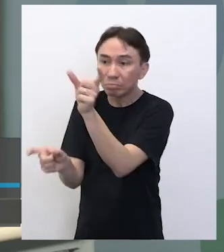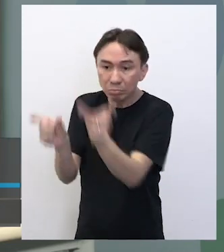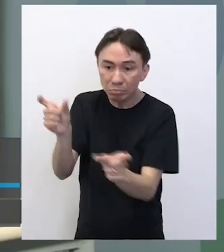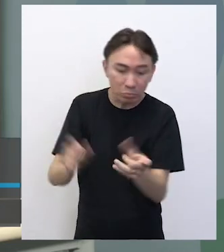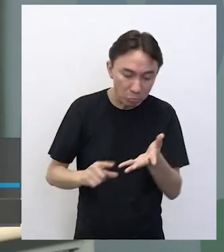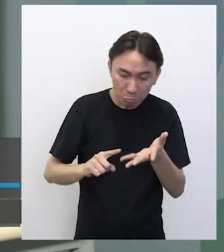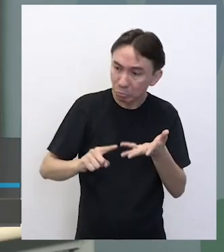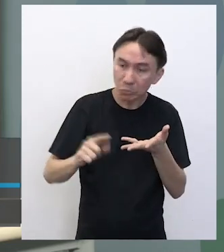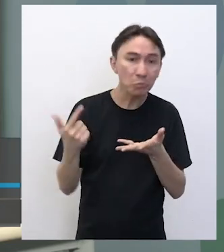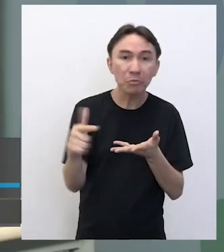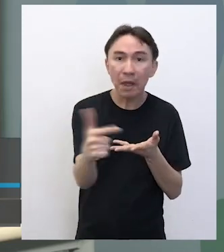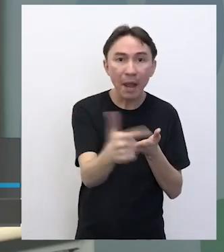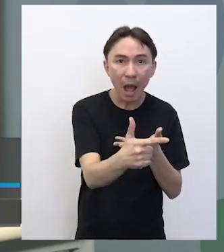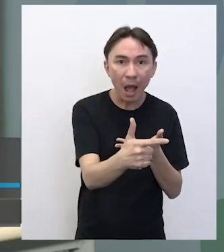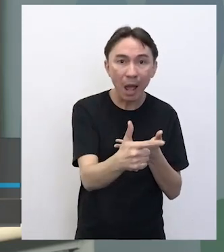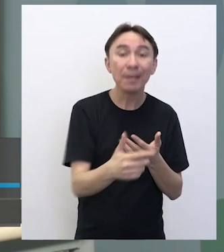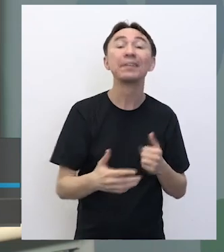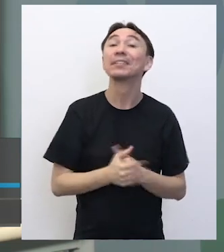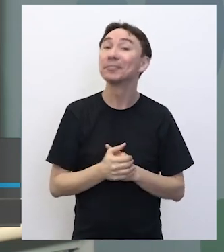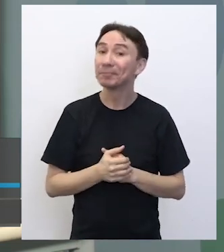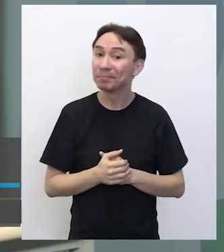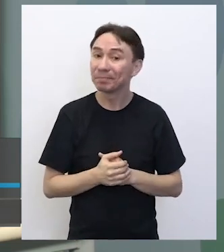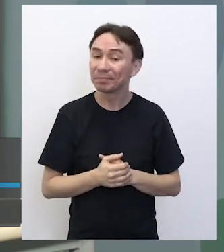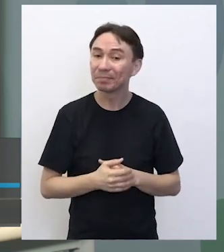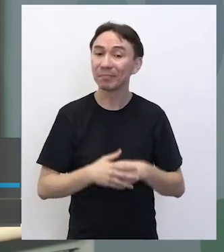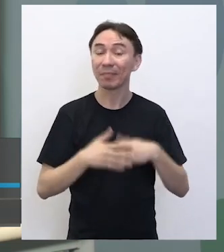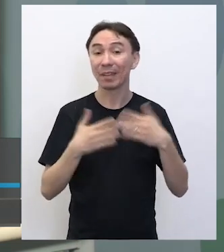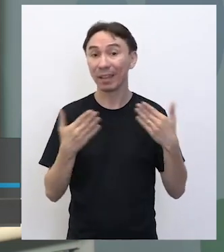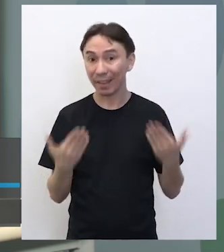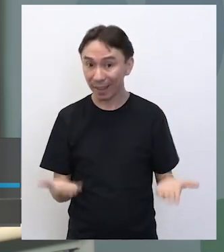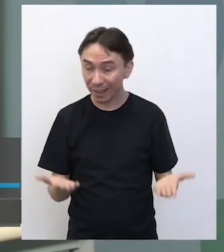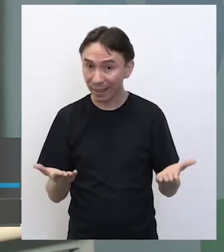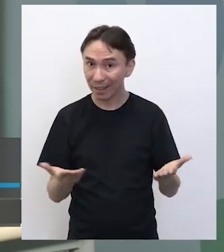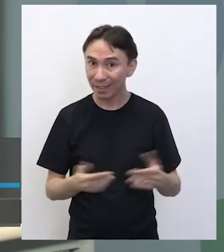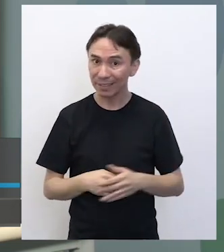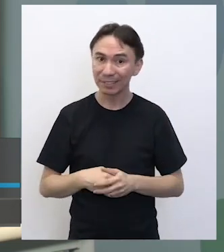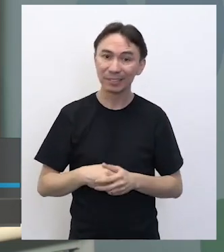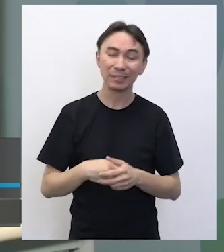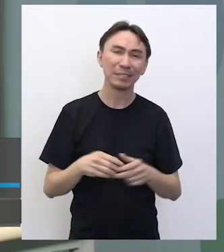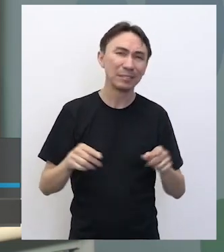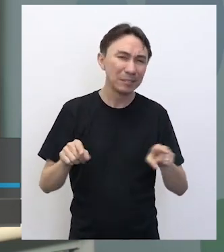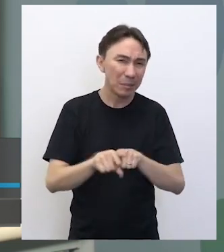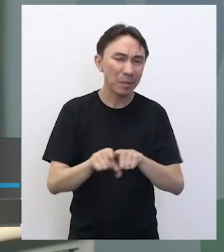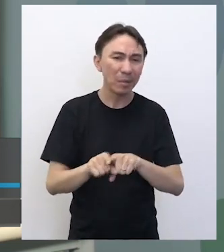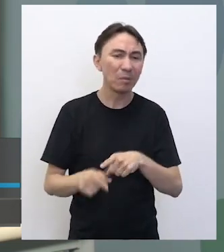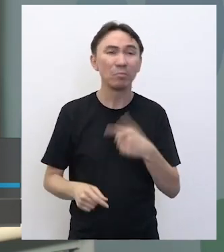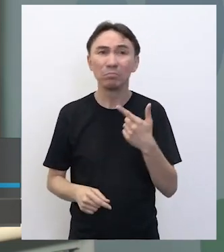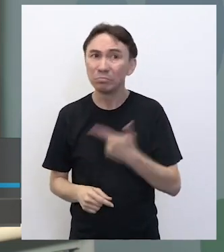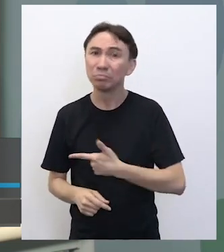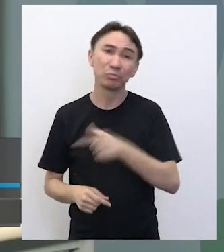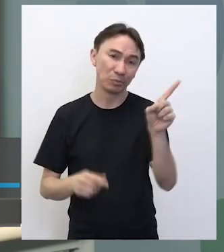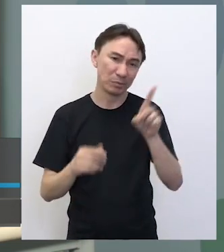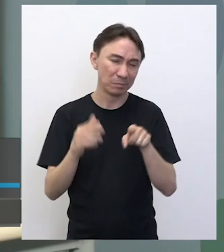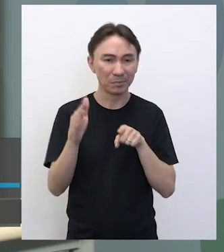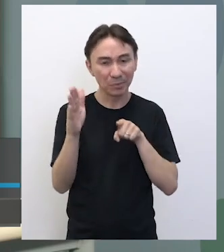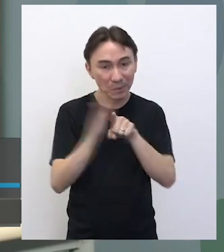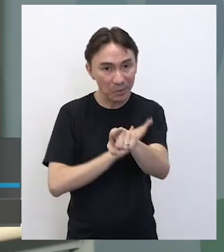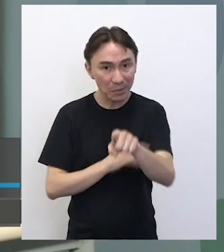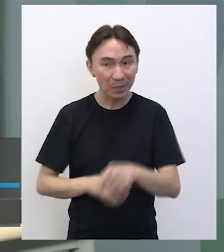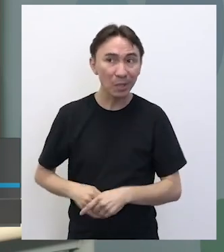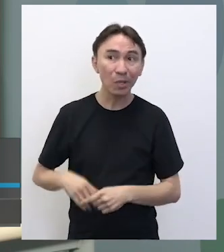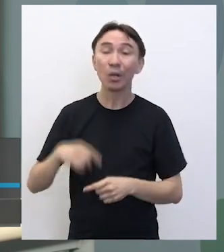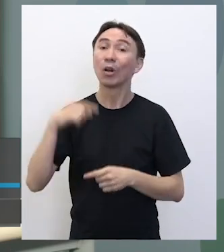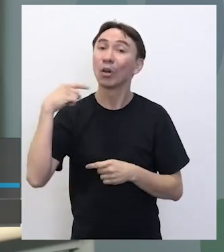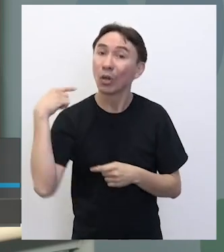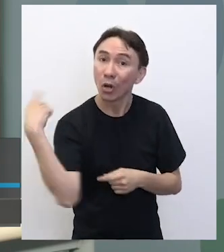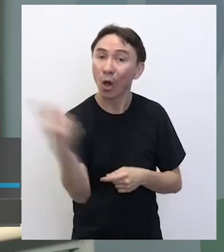todos os seres humanos, né? Isso equivale, então, ainda a pôr a pergunta em outros termos, que seriam, será que somos todos filósofos